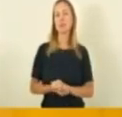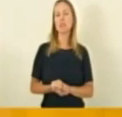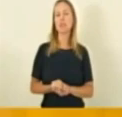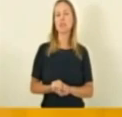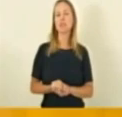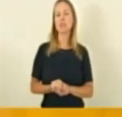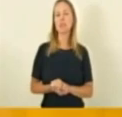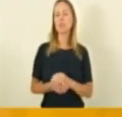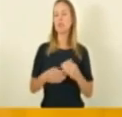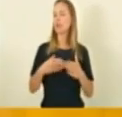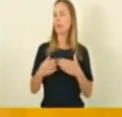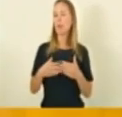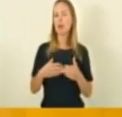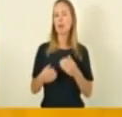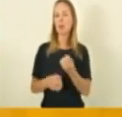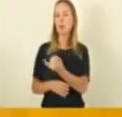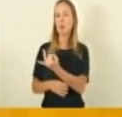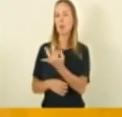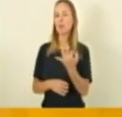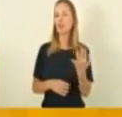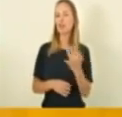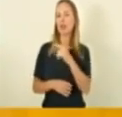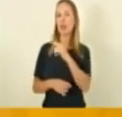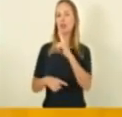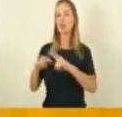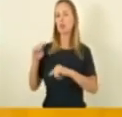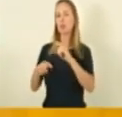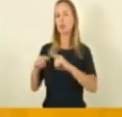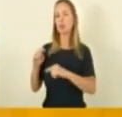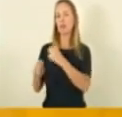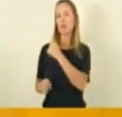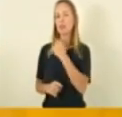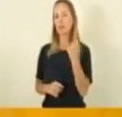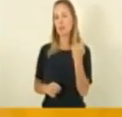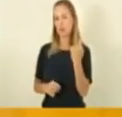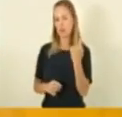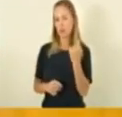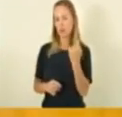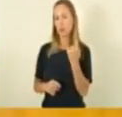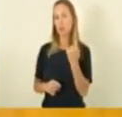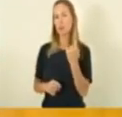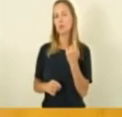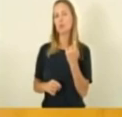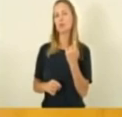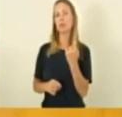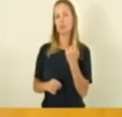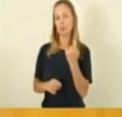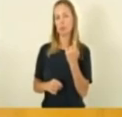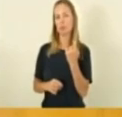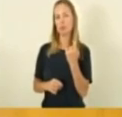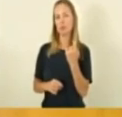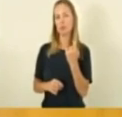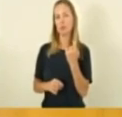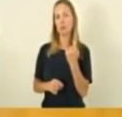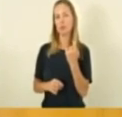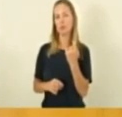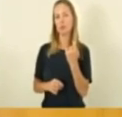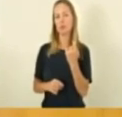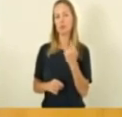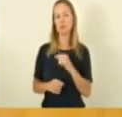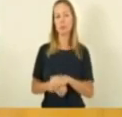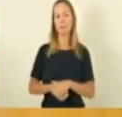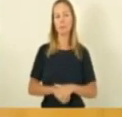da quantidade de itens do produto com prazo de validade vencido encontrado, nos